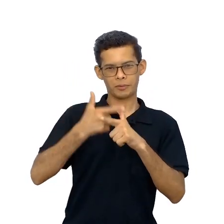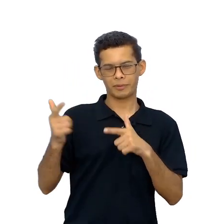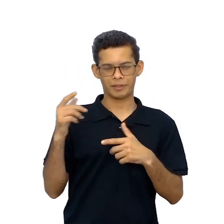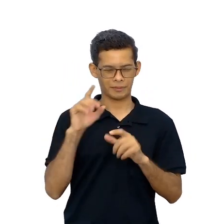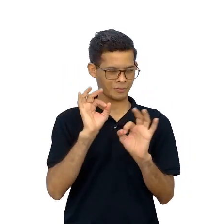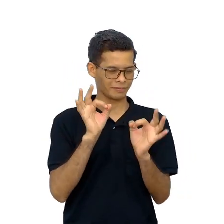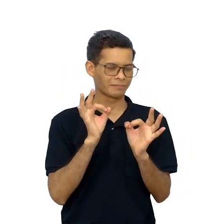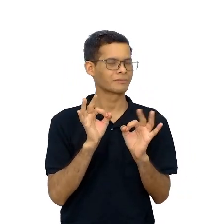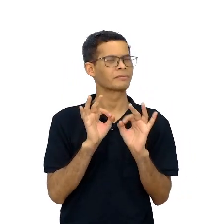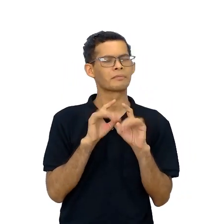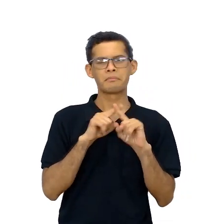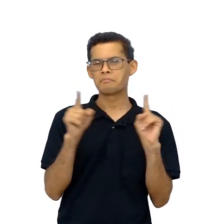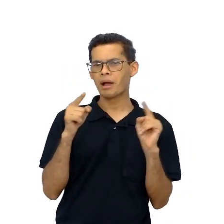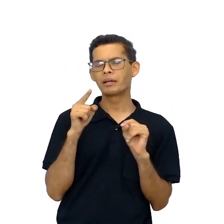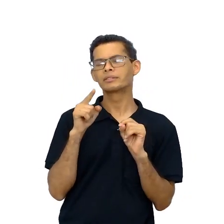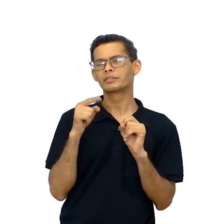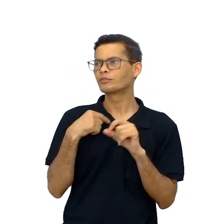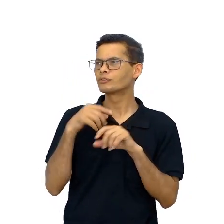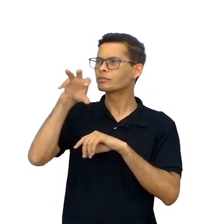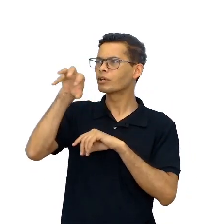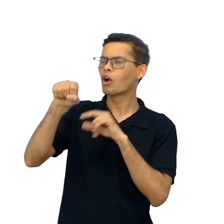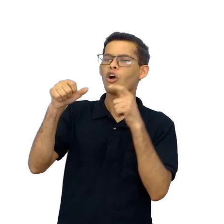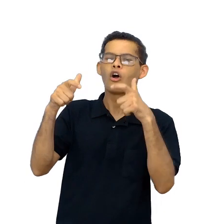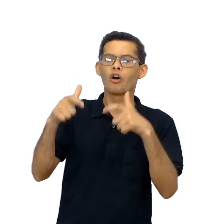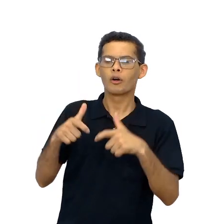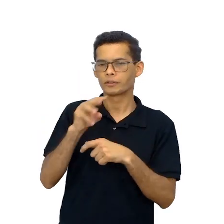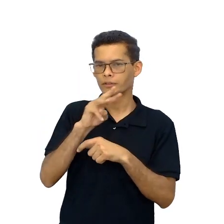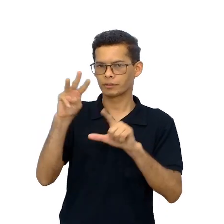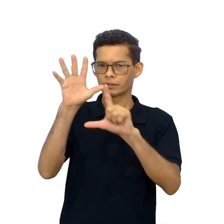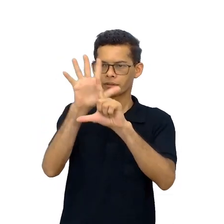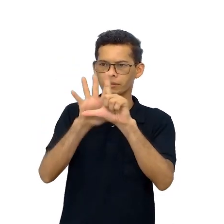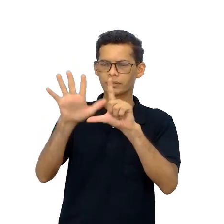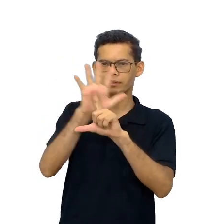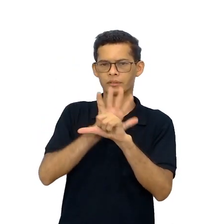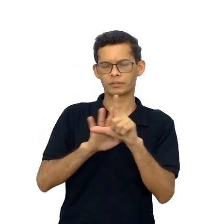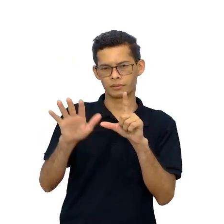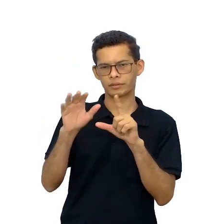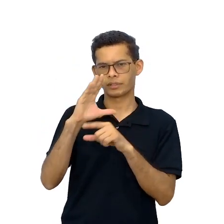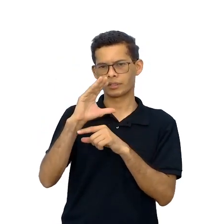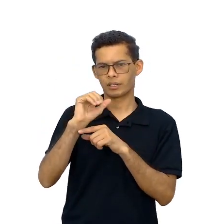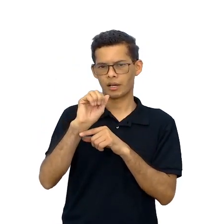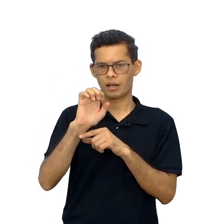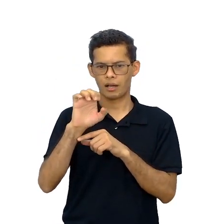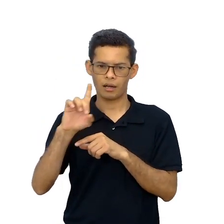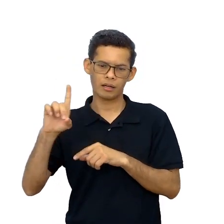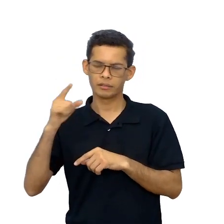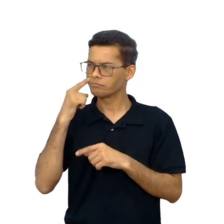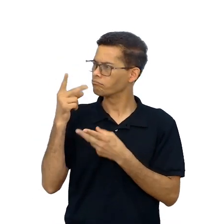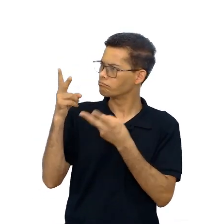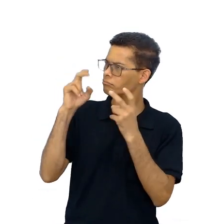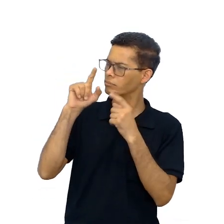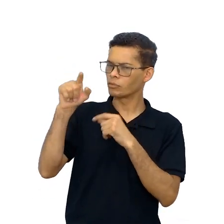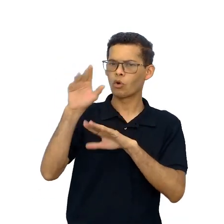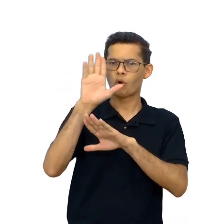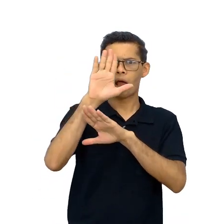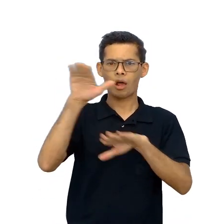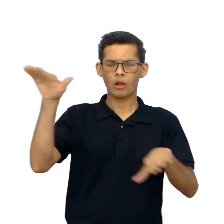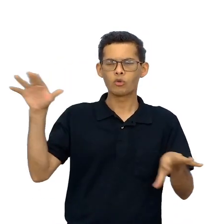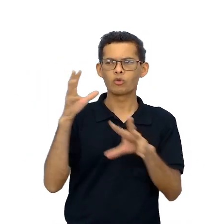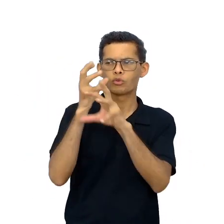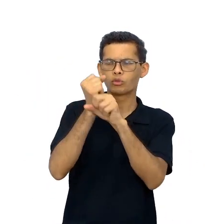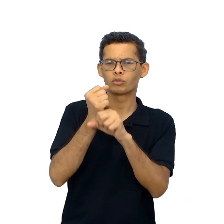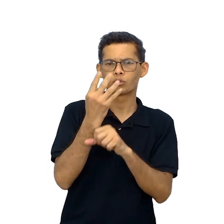buscar essa questão lá e vi que apenas 40% dos meus estudantes, né,